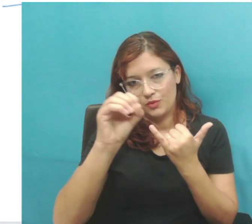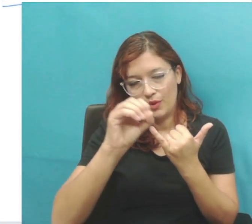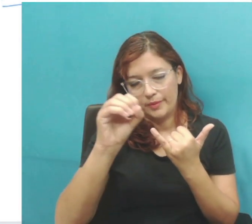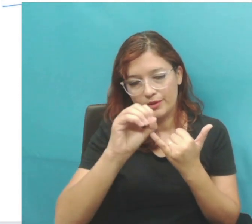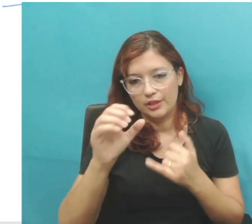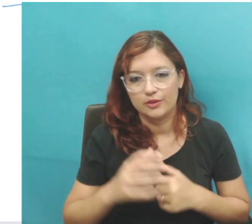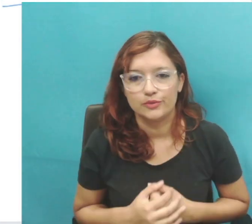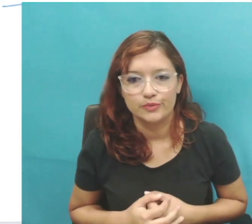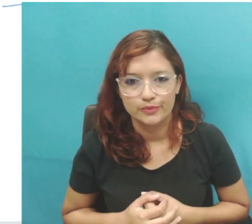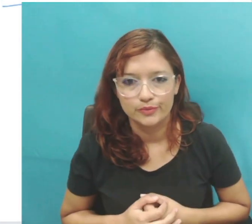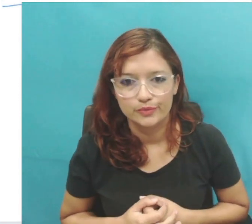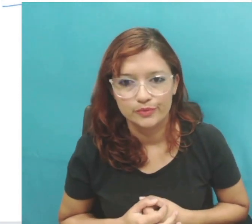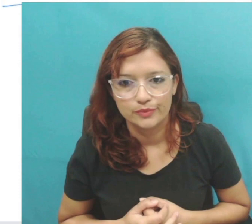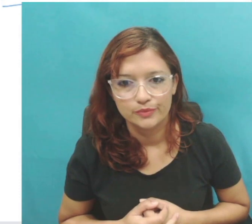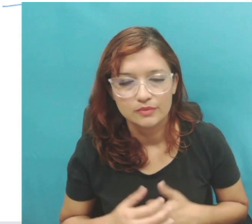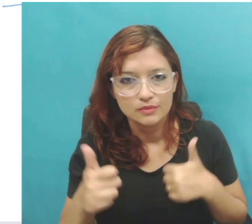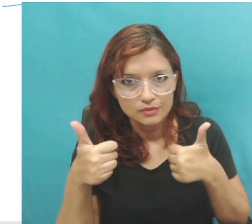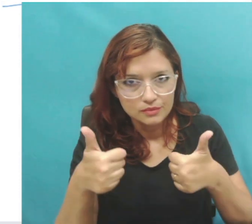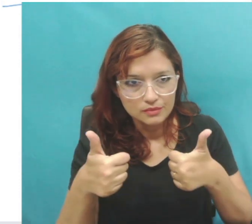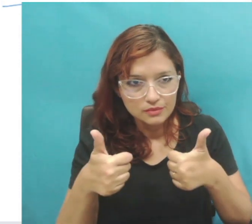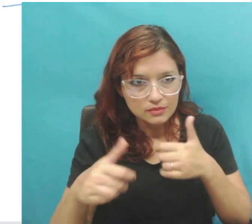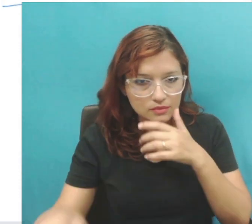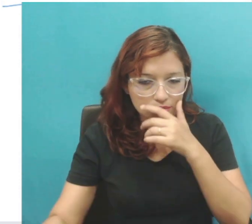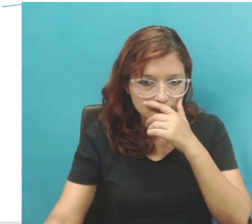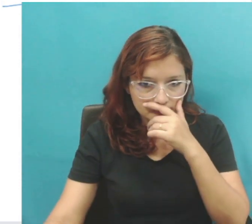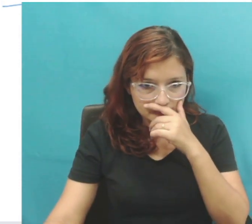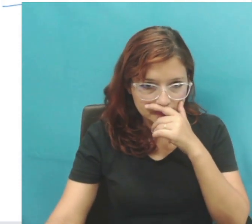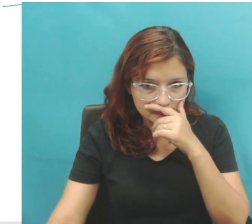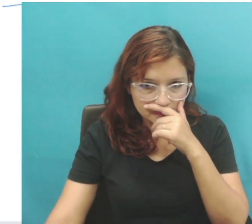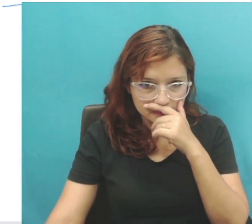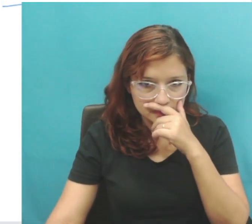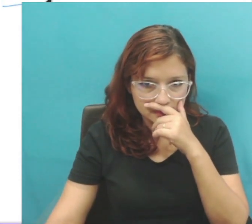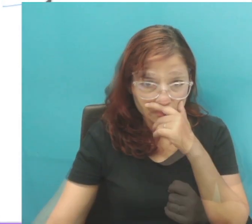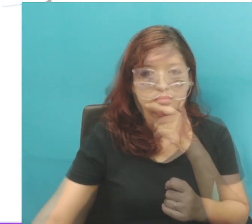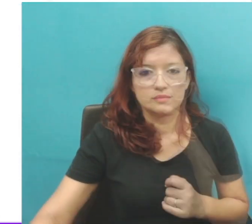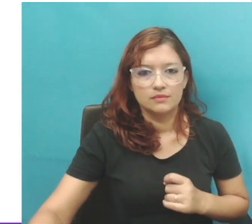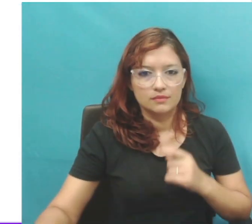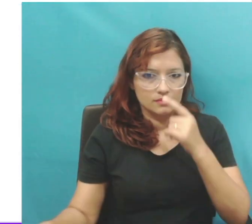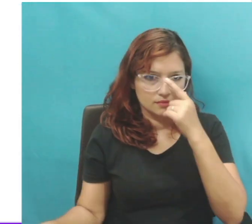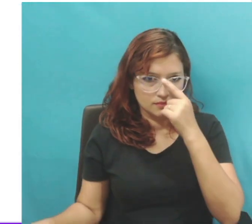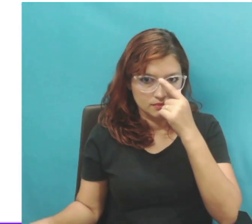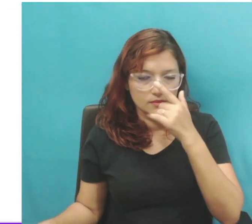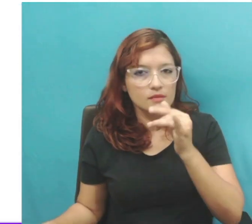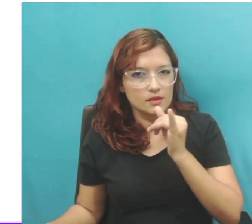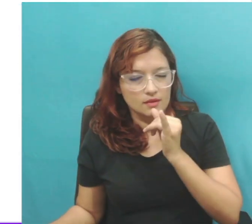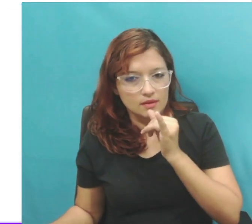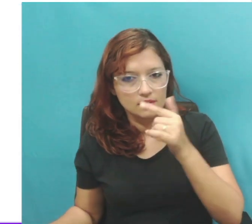E também está no objeto. Certo?